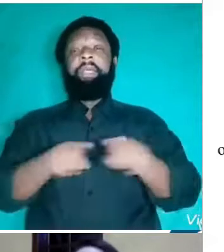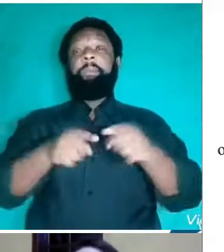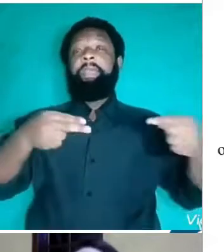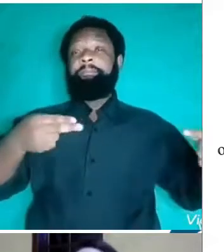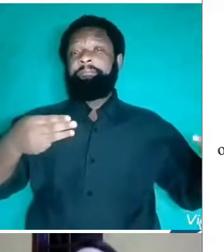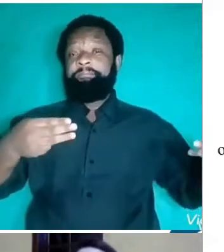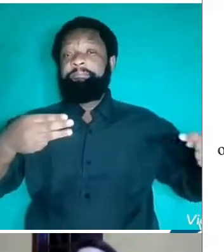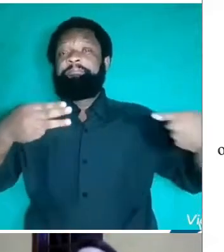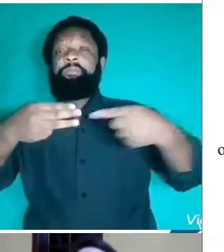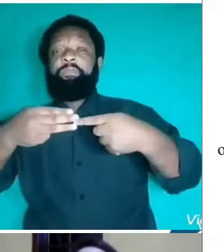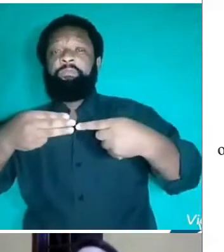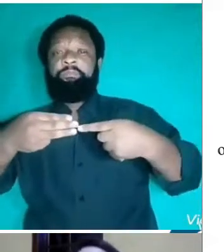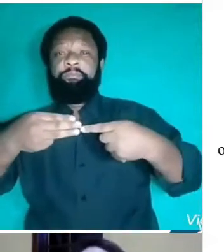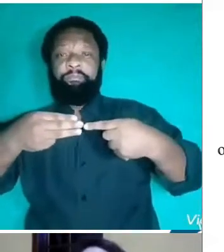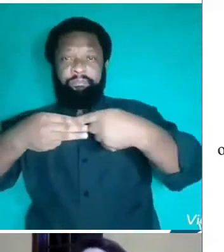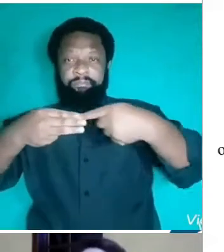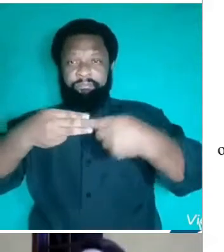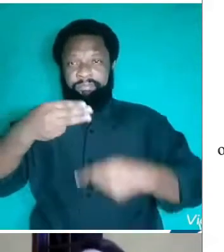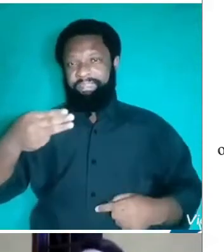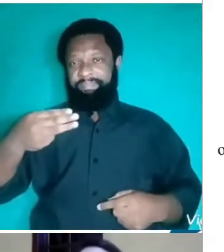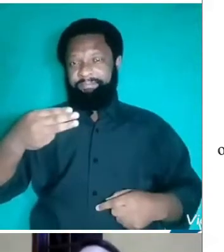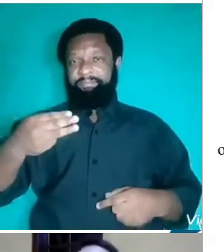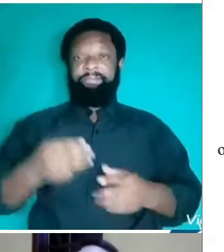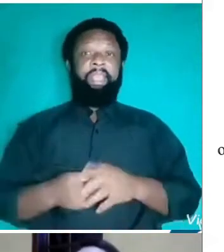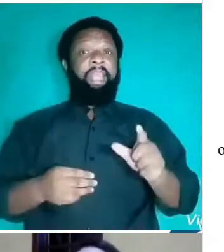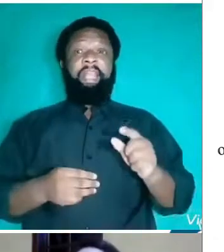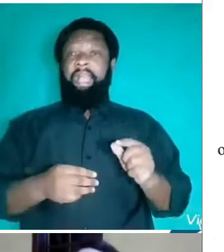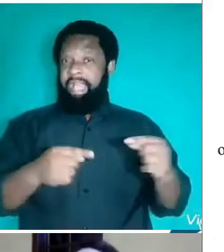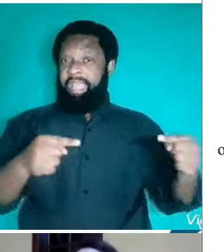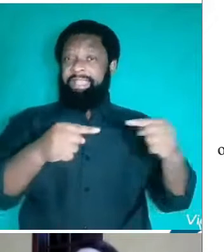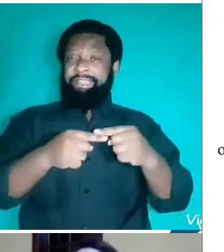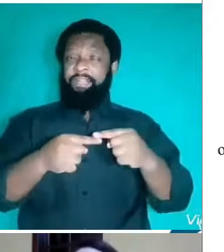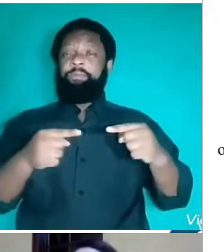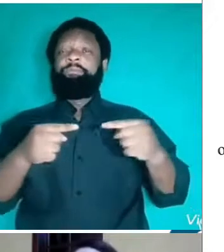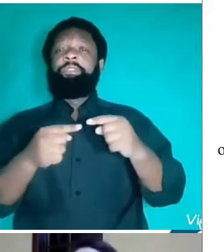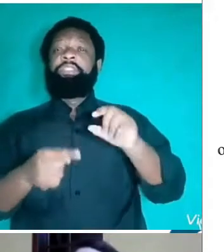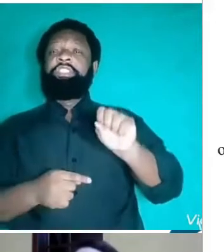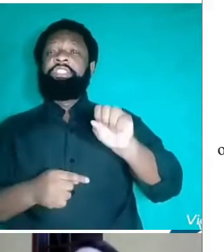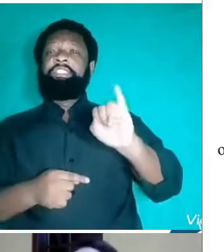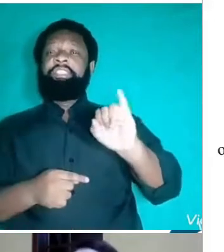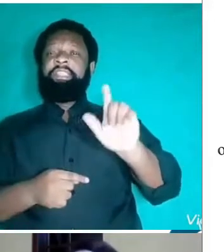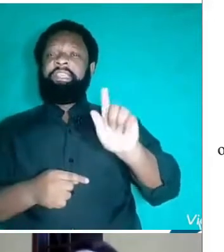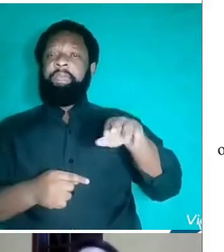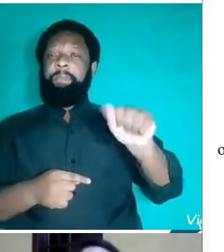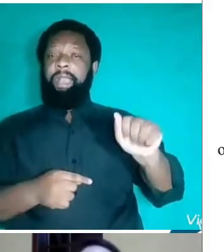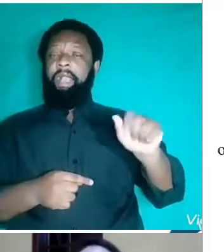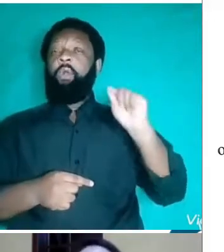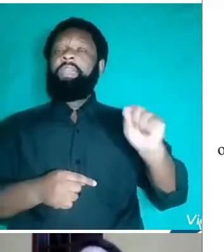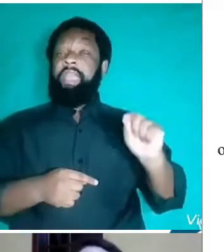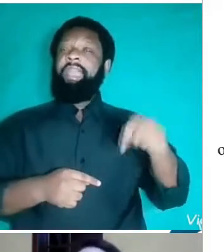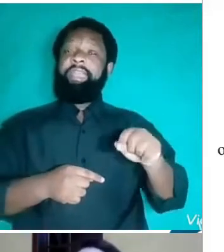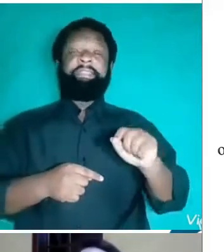E ligação tripla, que é representada por esse tracinho triplo. As ligações sigmas, elas são do tipo sigma.